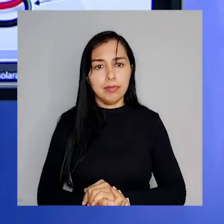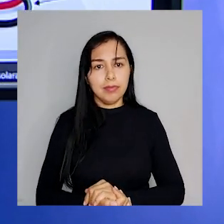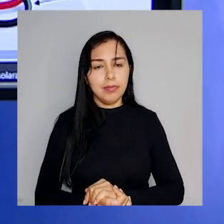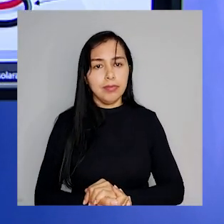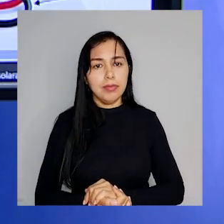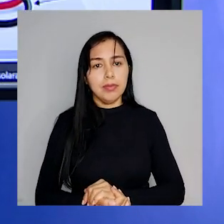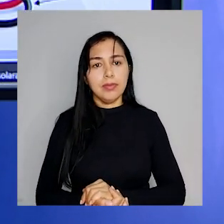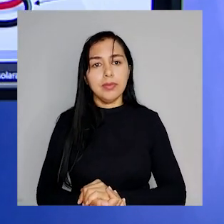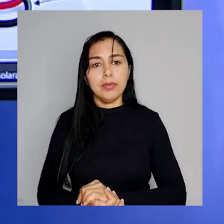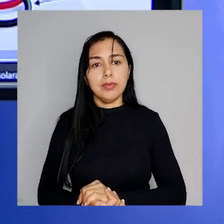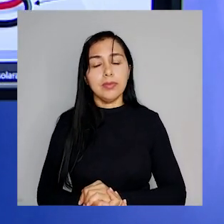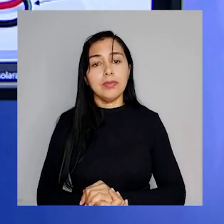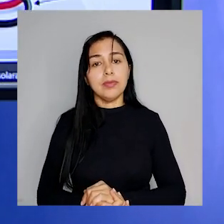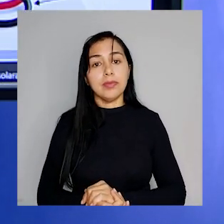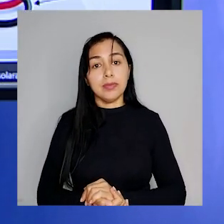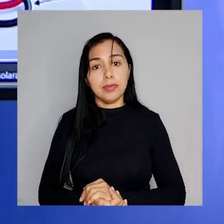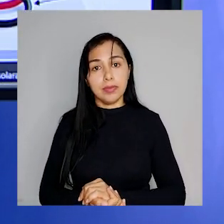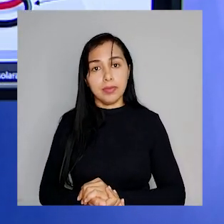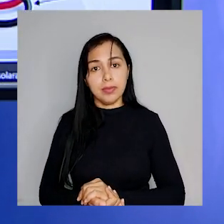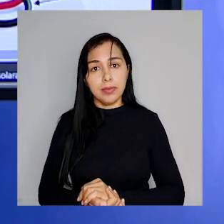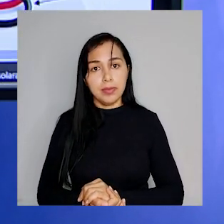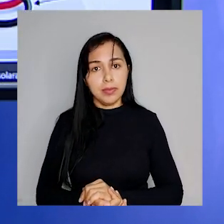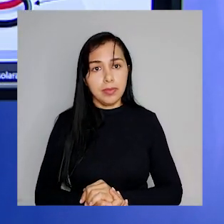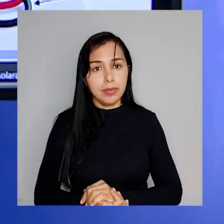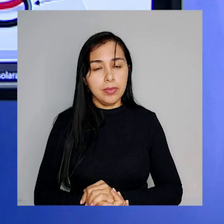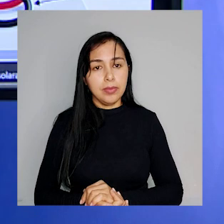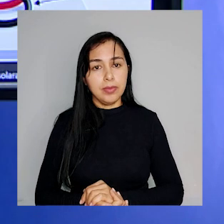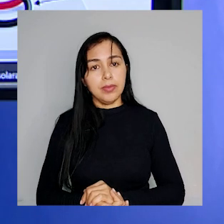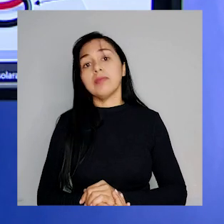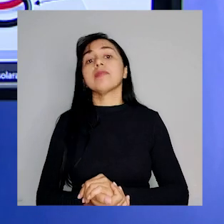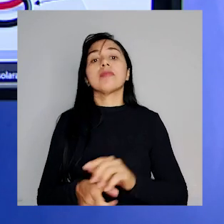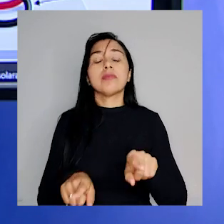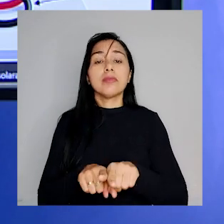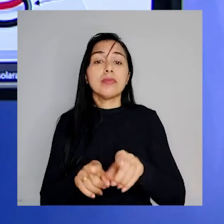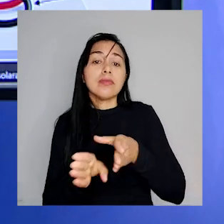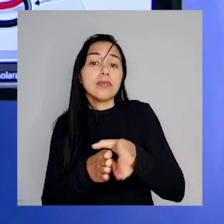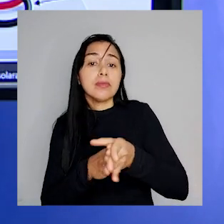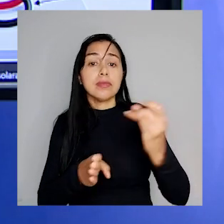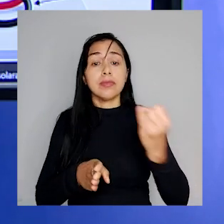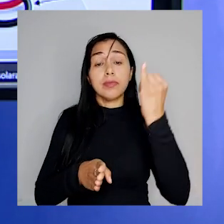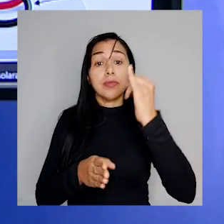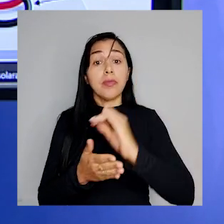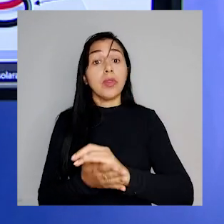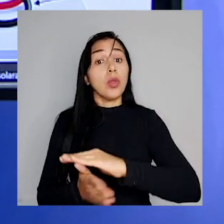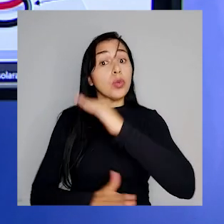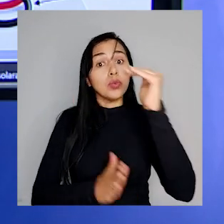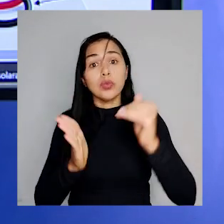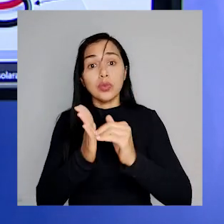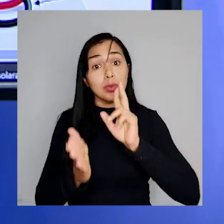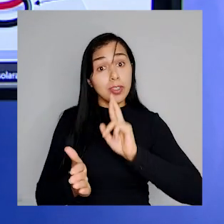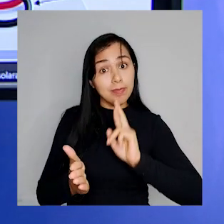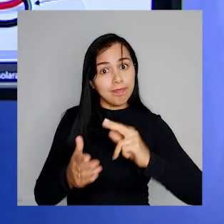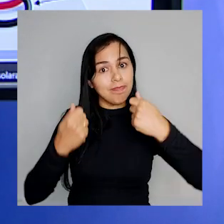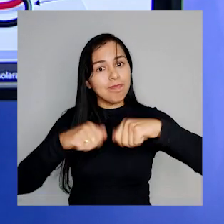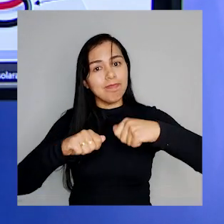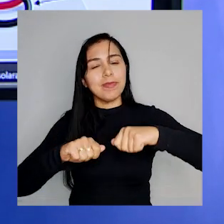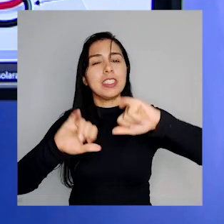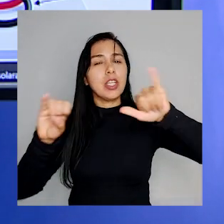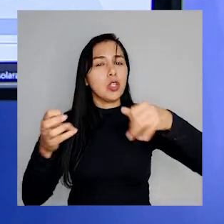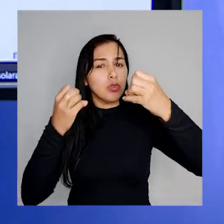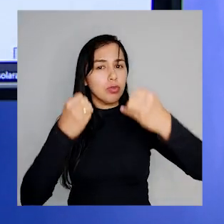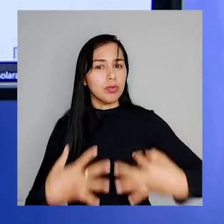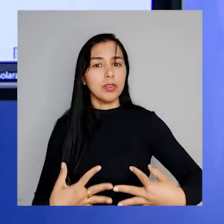E aqui ele já dá uma informação bem importante, que diz o seguinte: respostas sem justificativas não serão